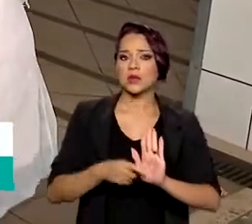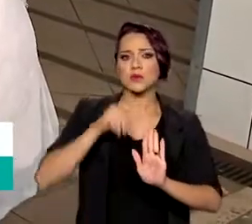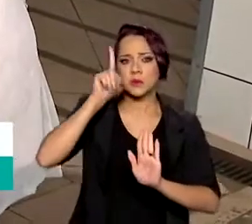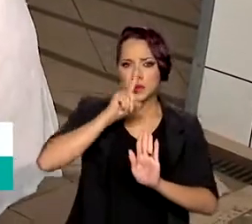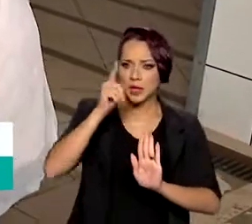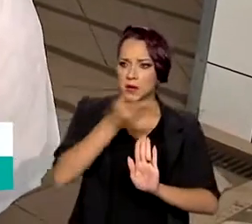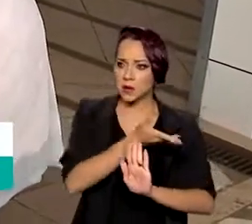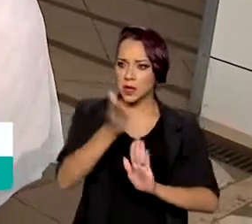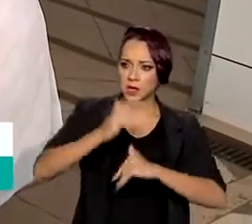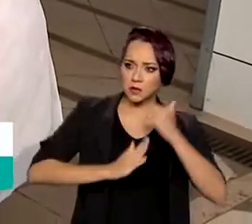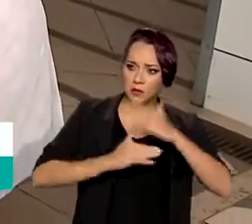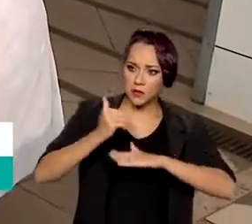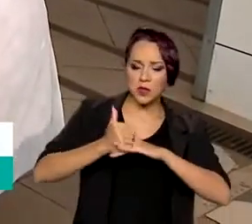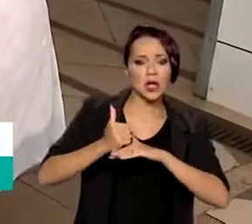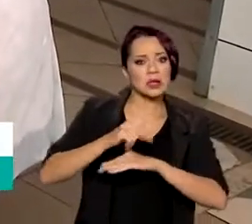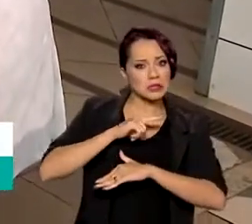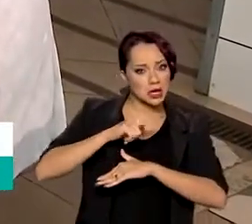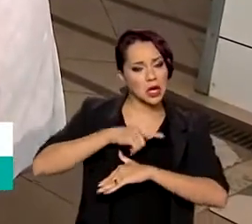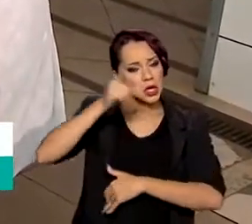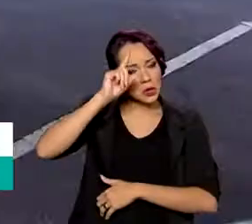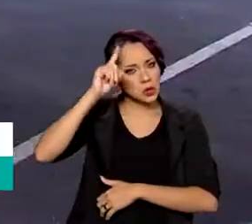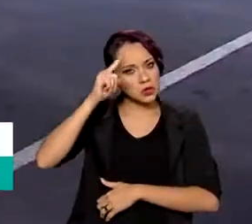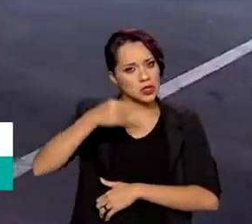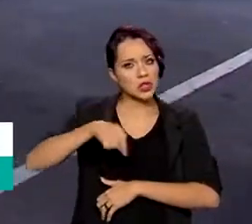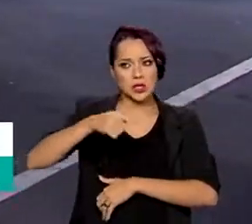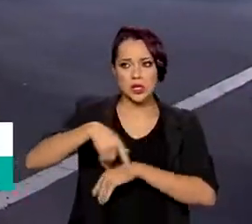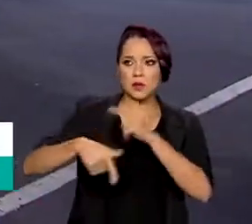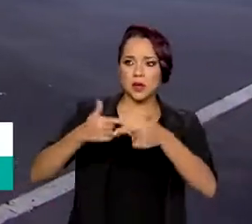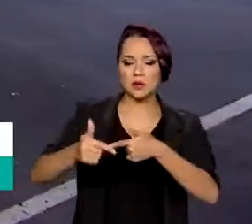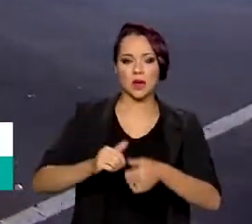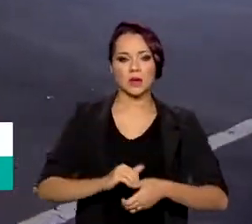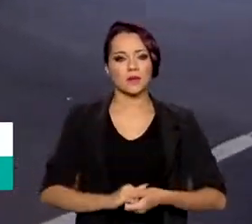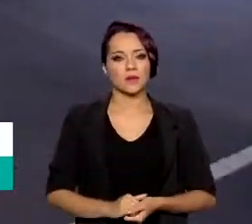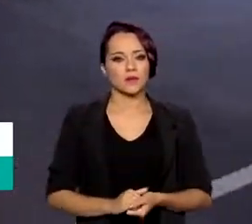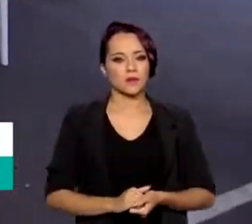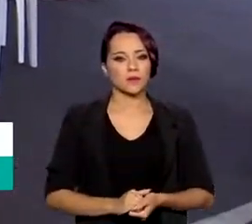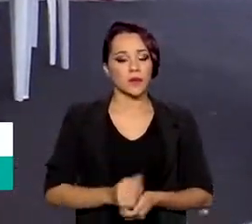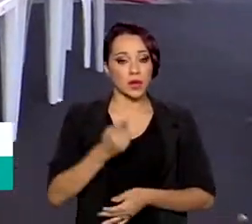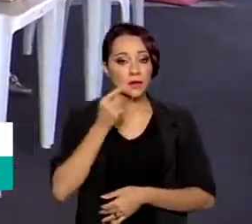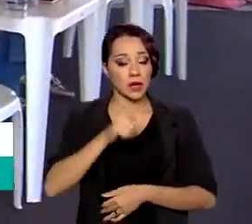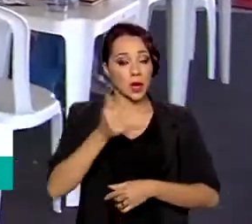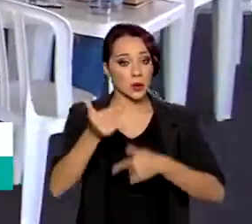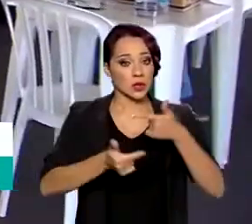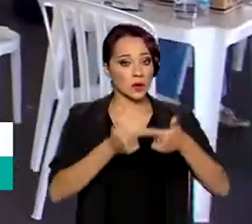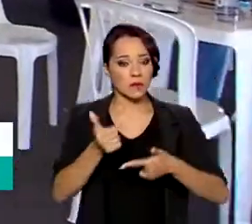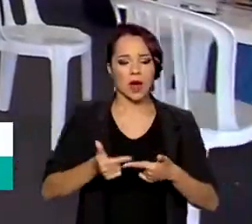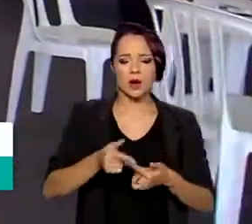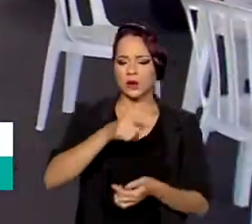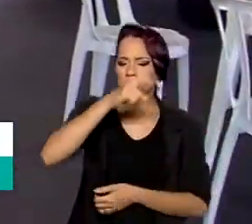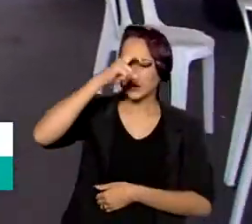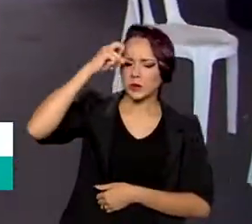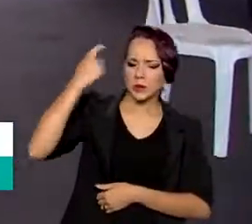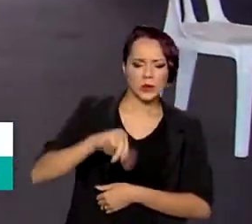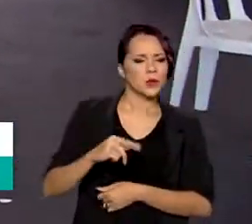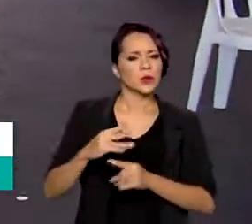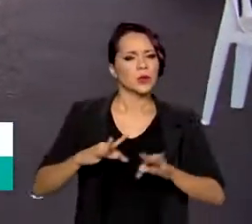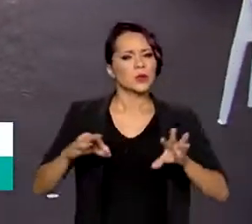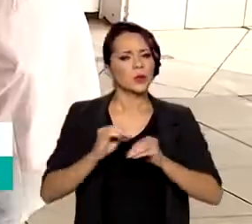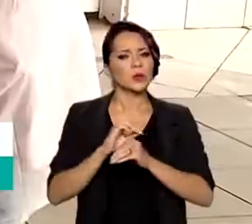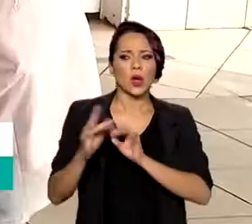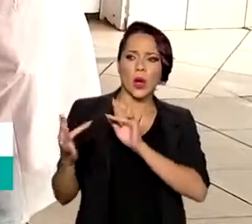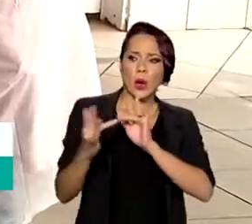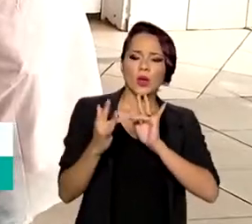que esses profissionais correm diariamente em seu trabalho. É um trabalho inclemente, tudo somado ao